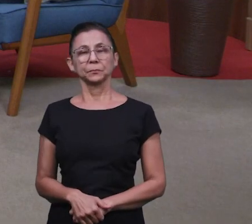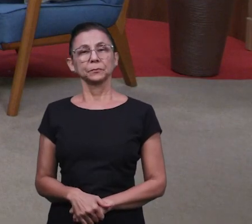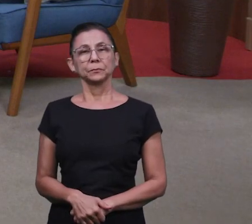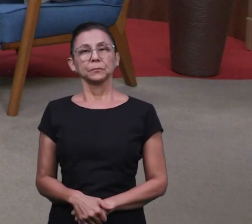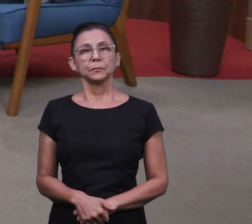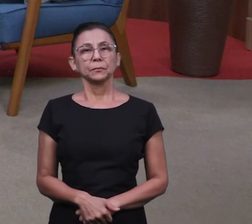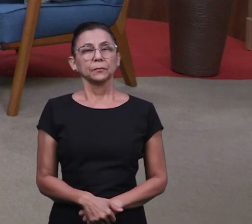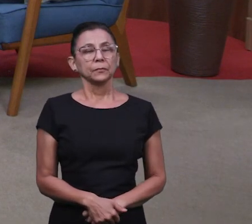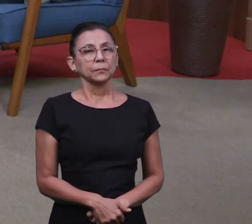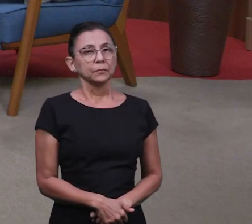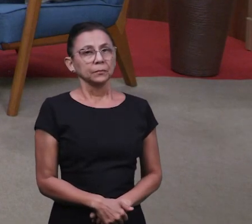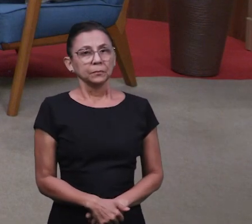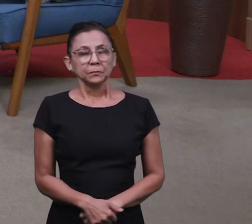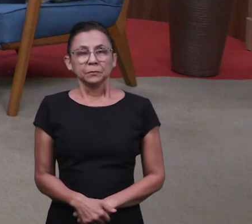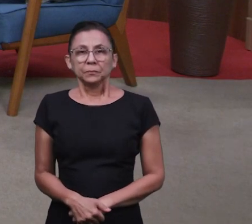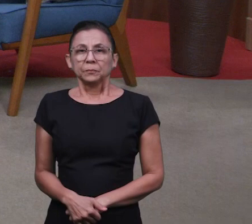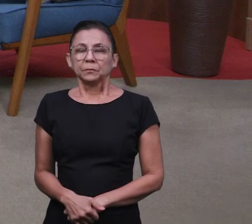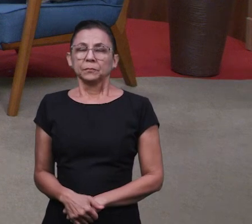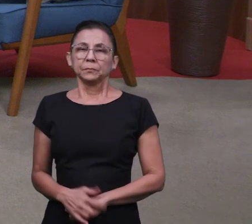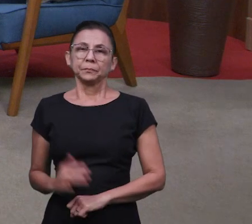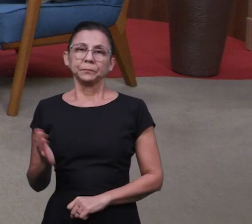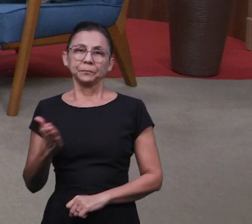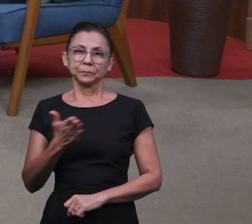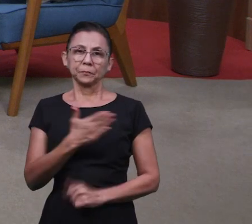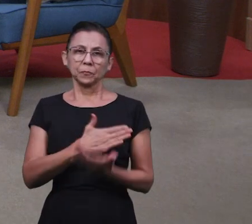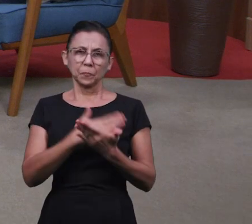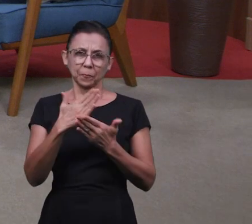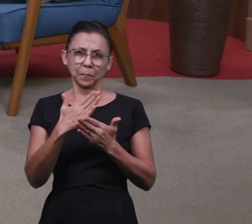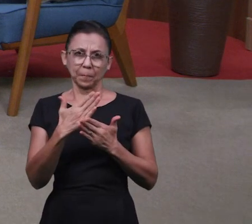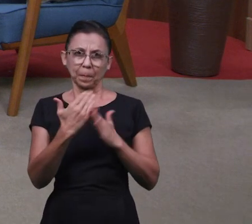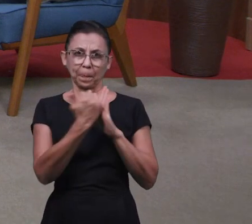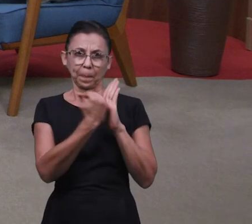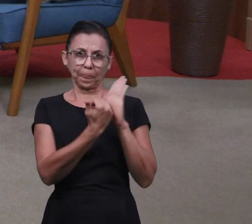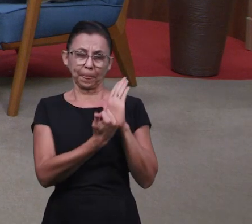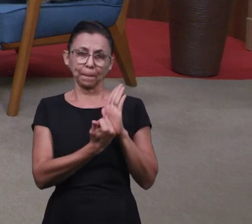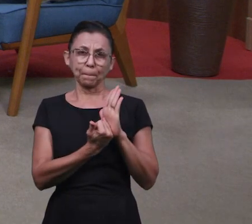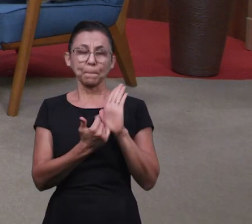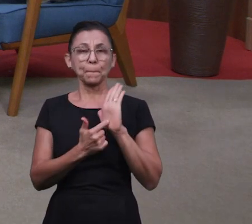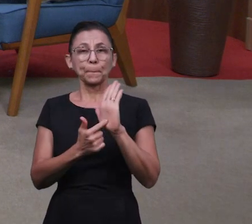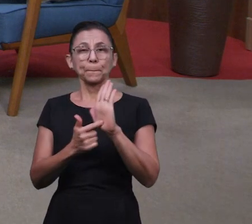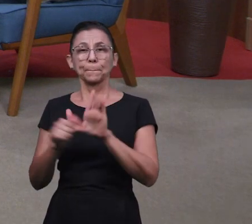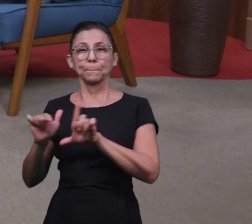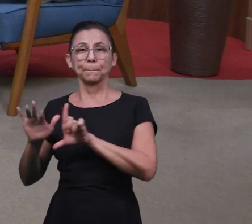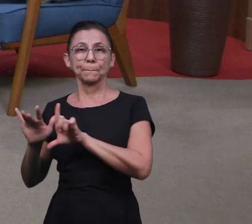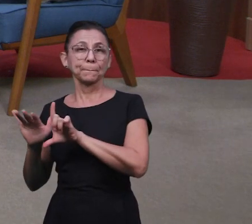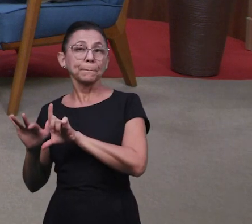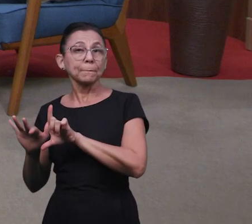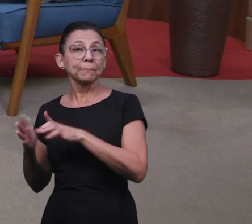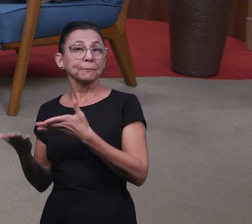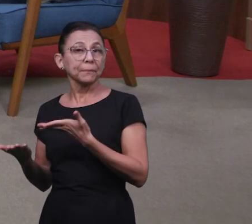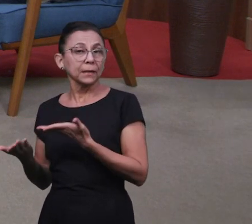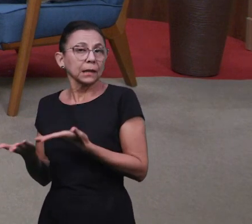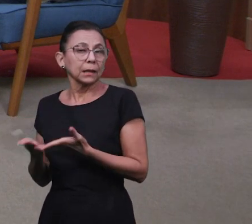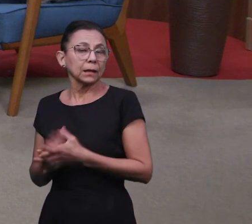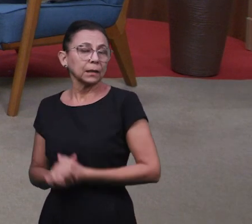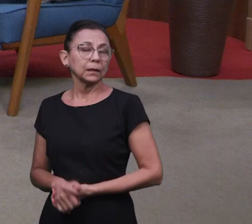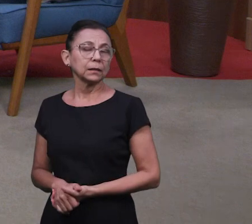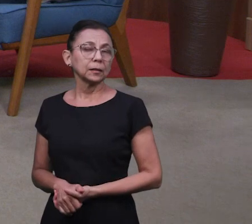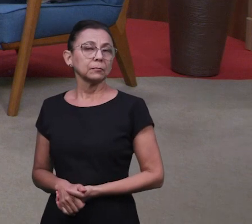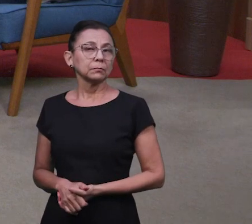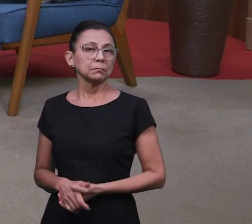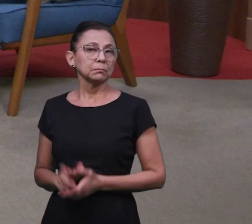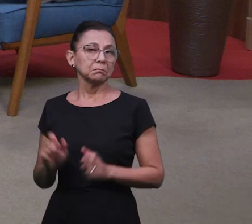do Senhor. No início do quadro Lições do Manaim, nós apresentamos um QR Code aqui, que através